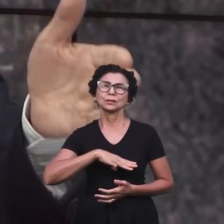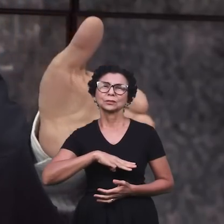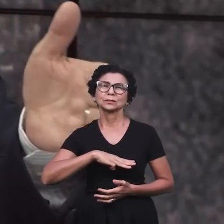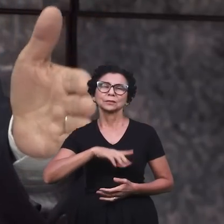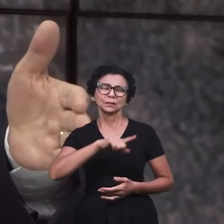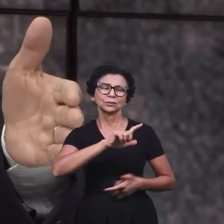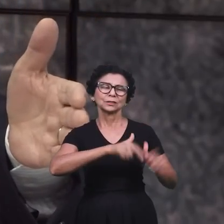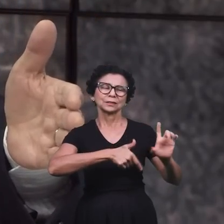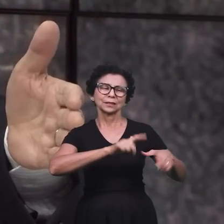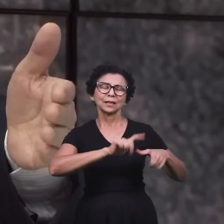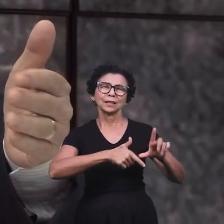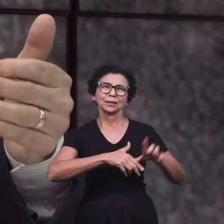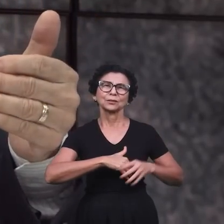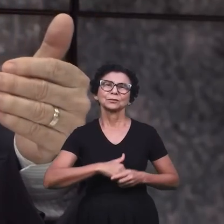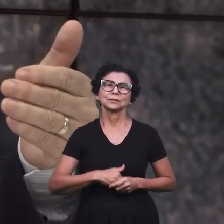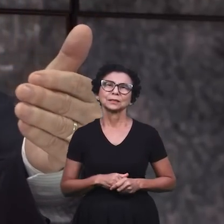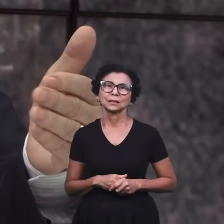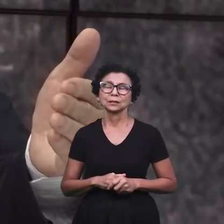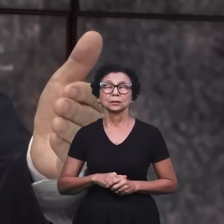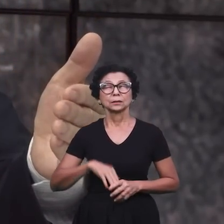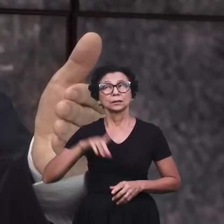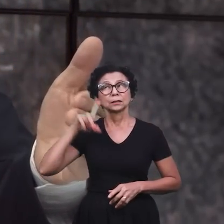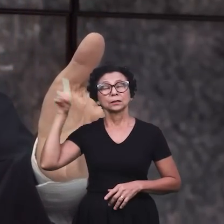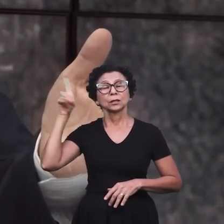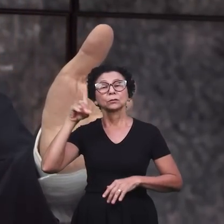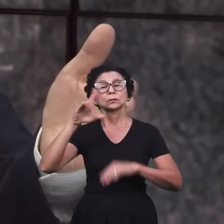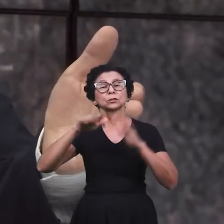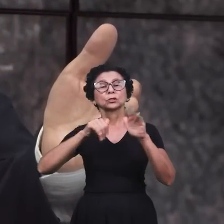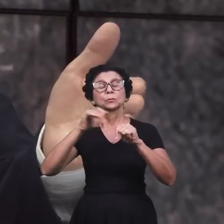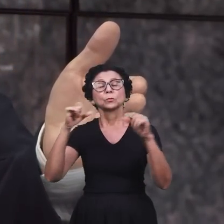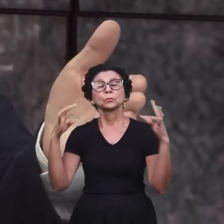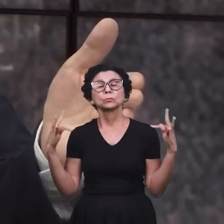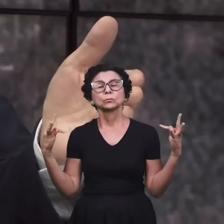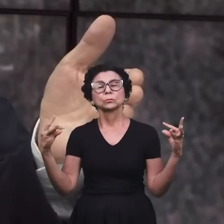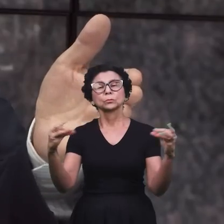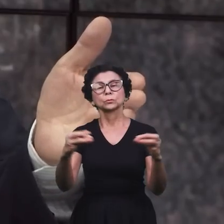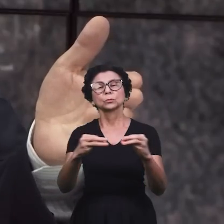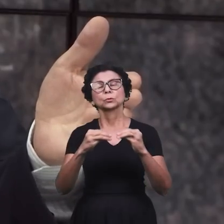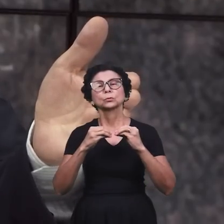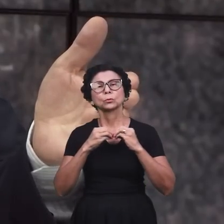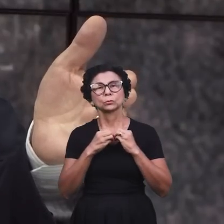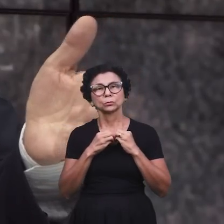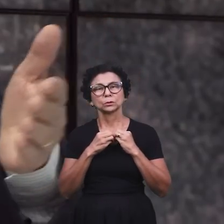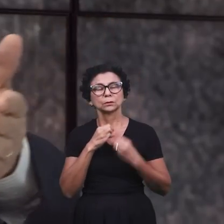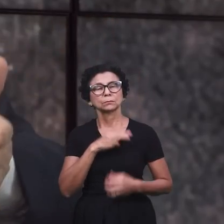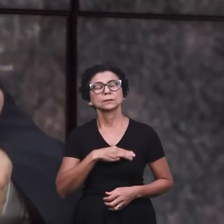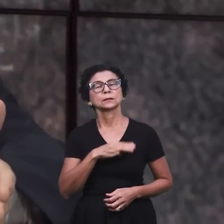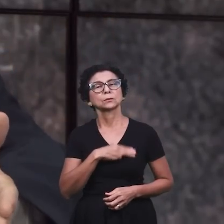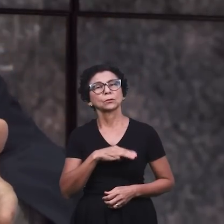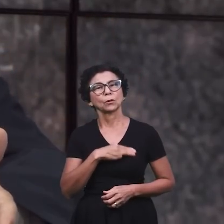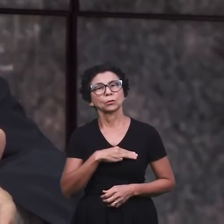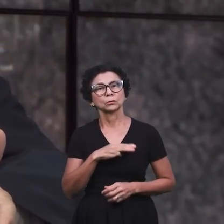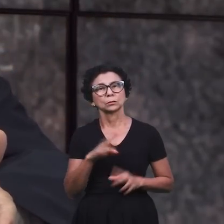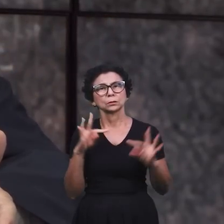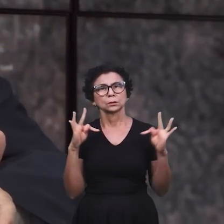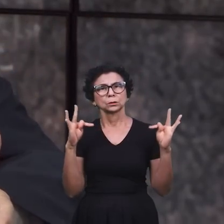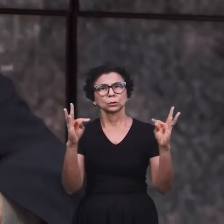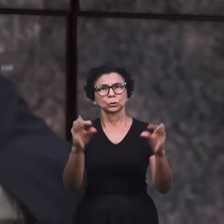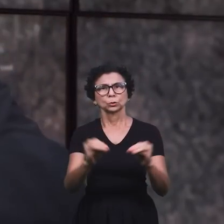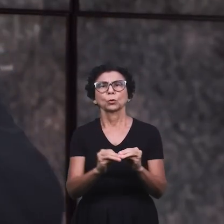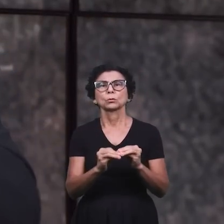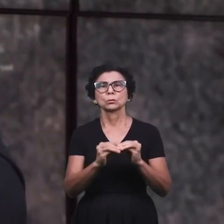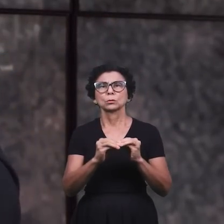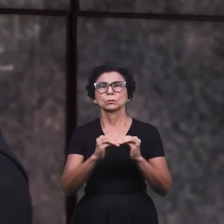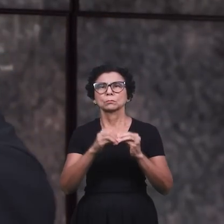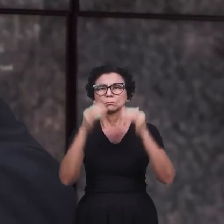todos, judeus e gentios, debaixo da desobediência para usar com todos de misericórdia. Assim, a igreja neste momento é